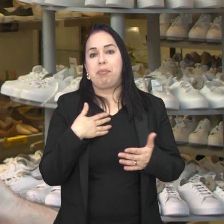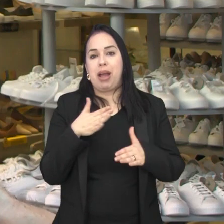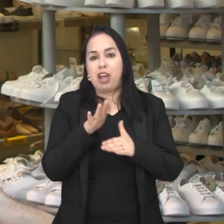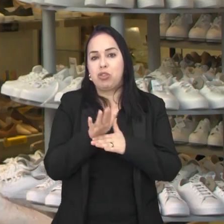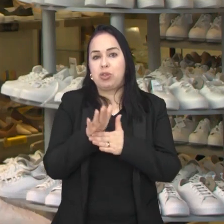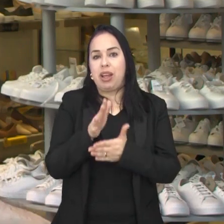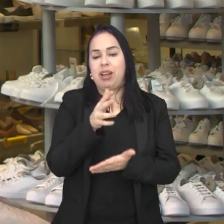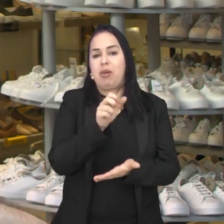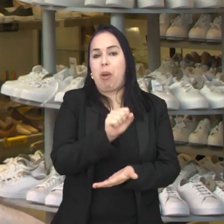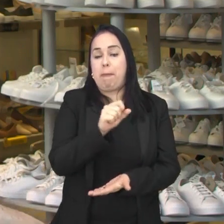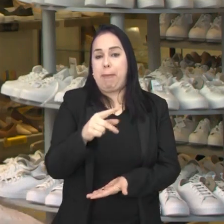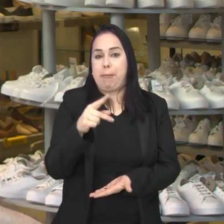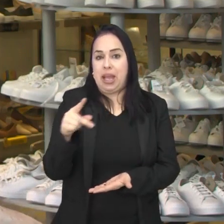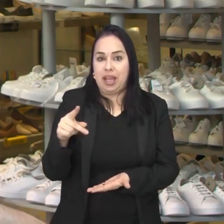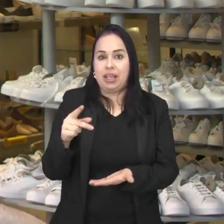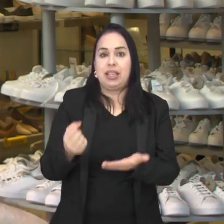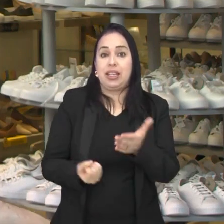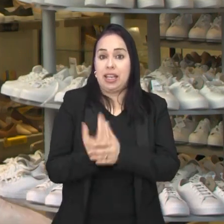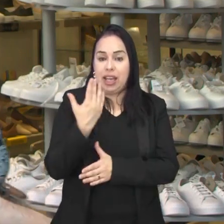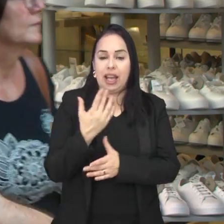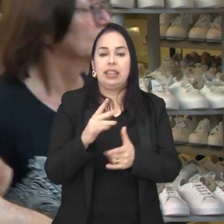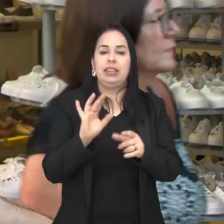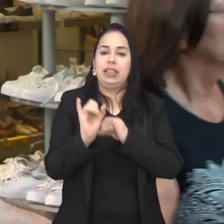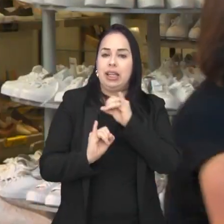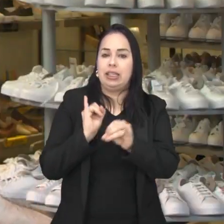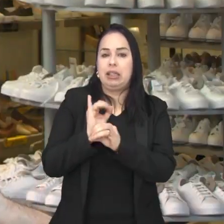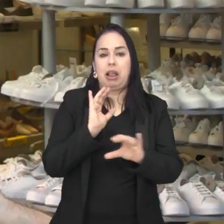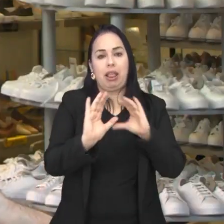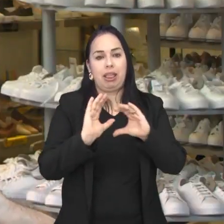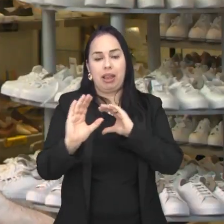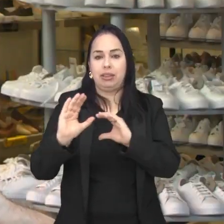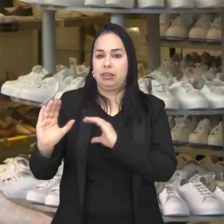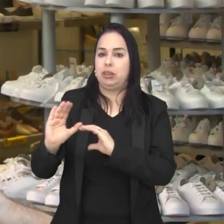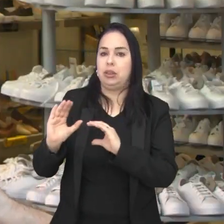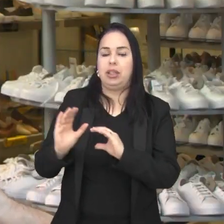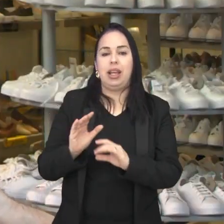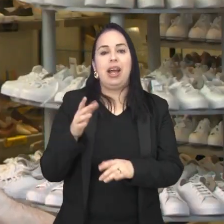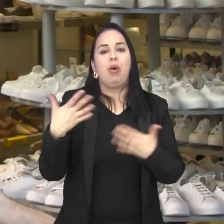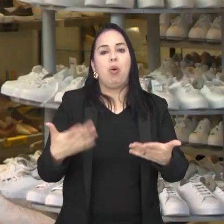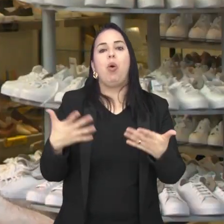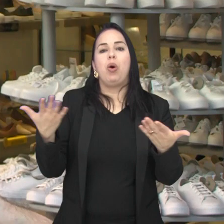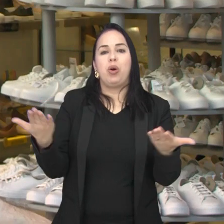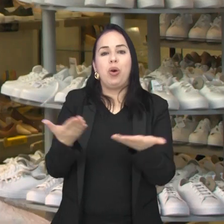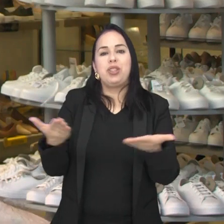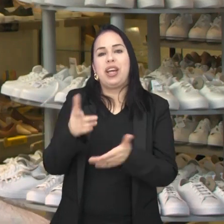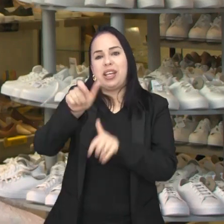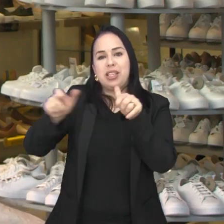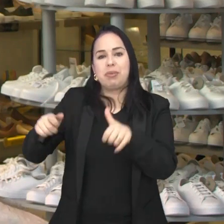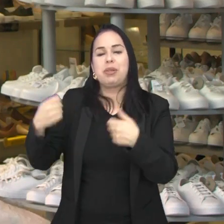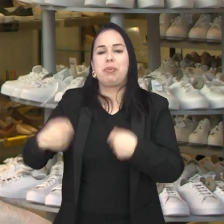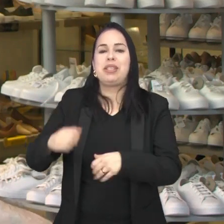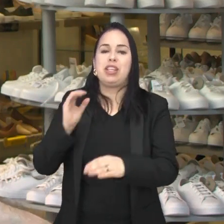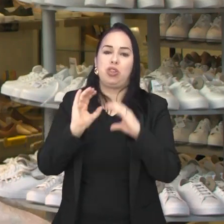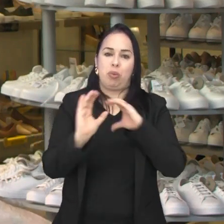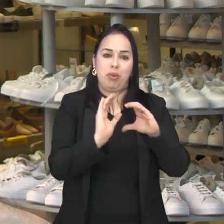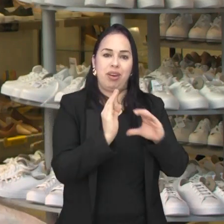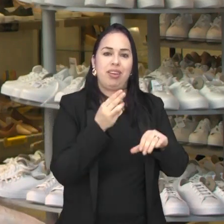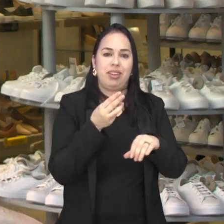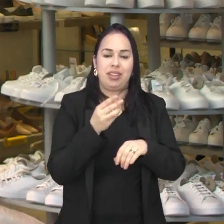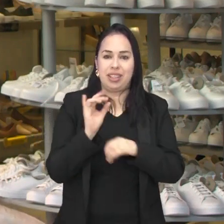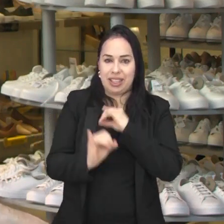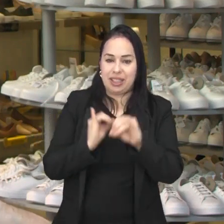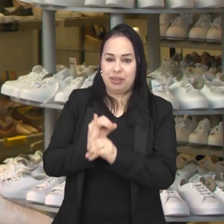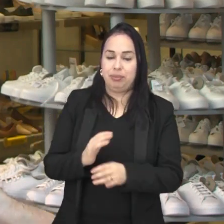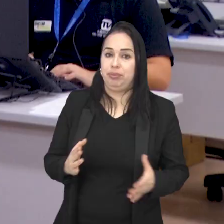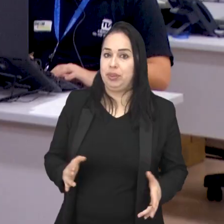o desenvolvimento do aplicativos, da internet em si, né, para a comunicação. Hoje a sociedade não vive sem uma comunicação em si,